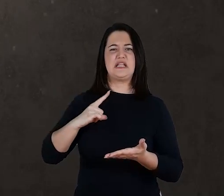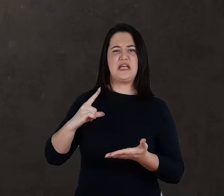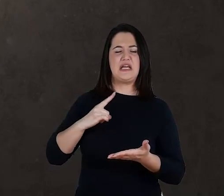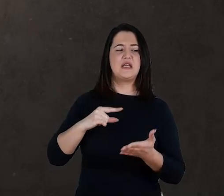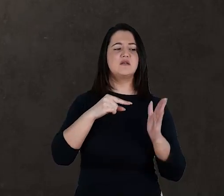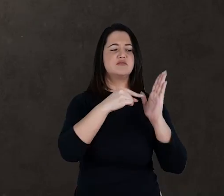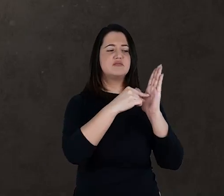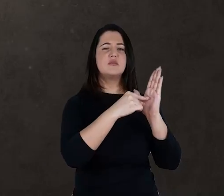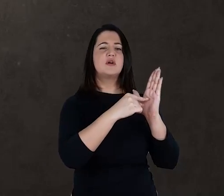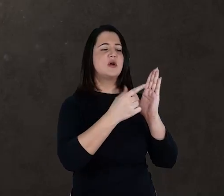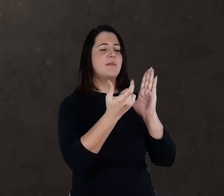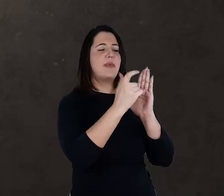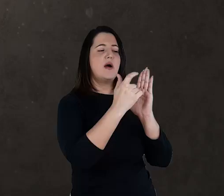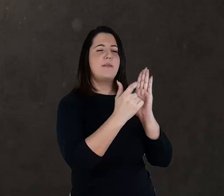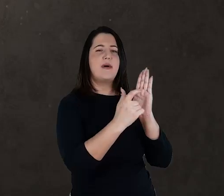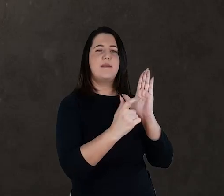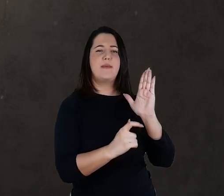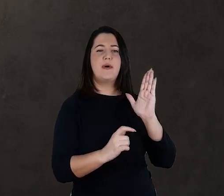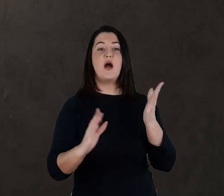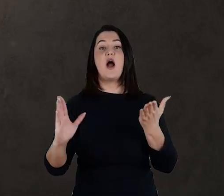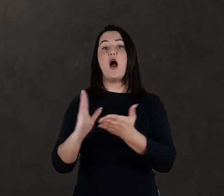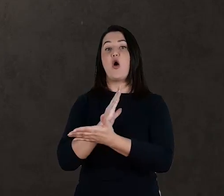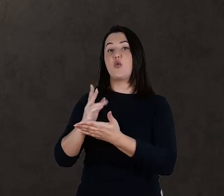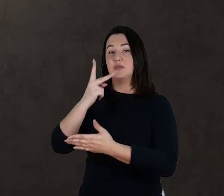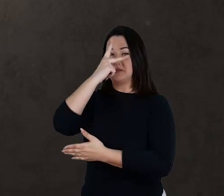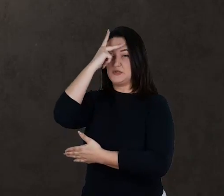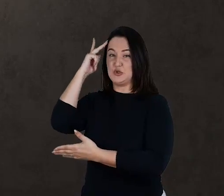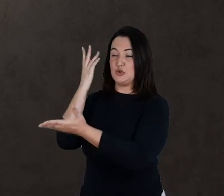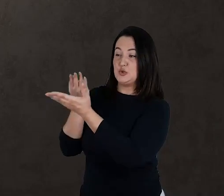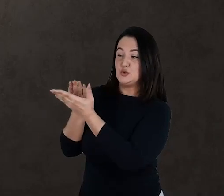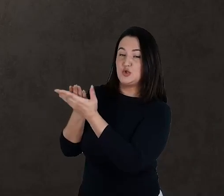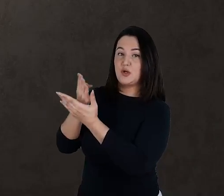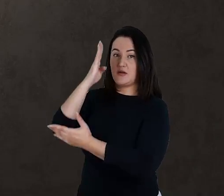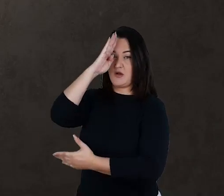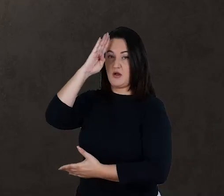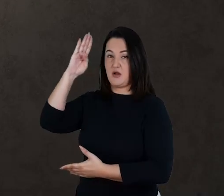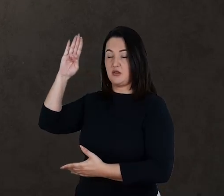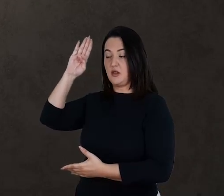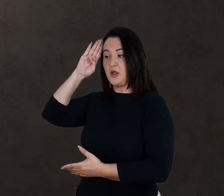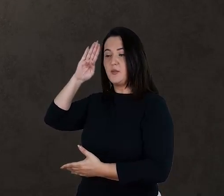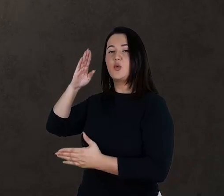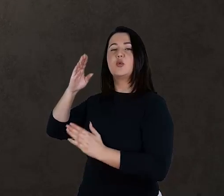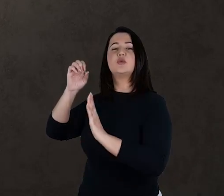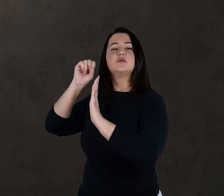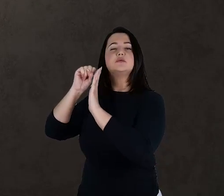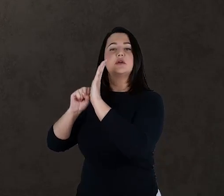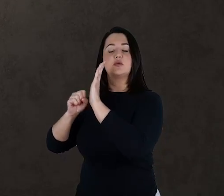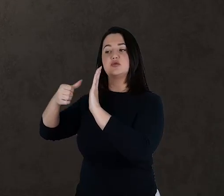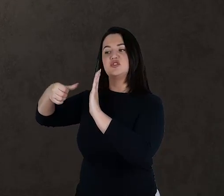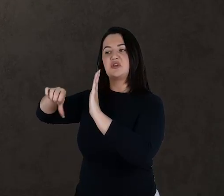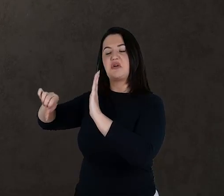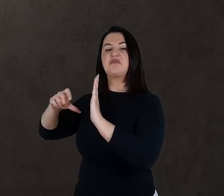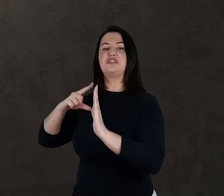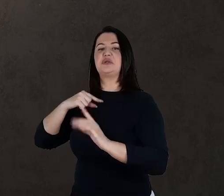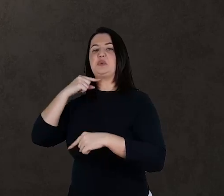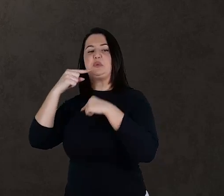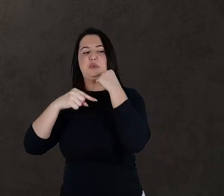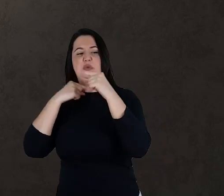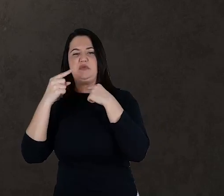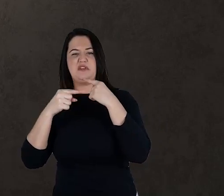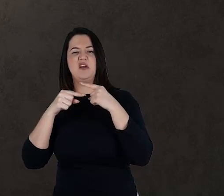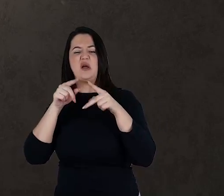referências aos hititas, alguns acadêmicos do século XIX apresentavam dúvidas quanto à sua existência ou pelo menos quanto